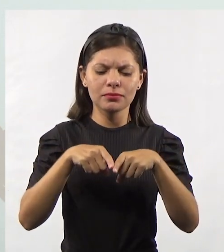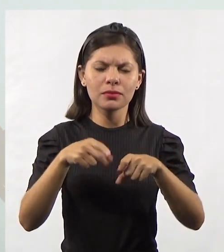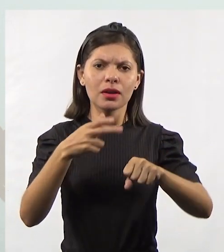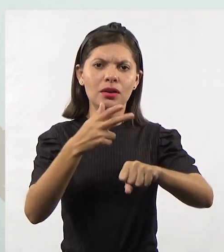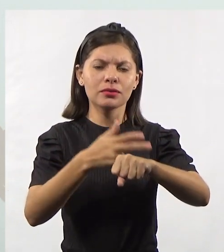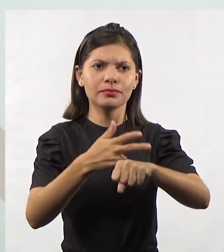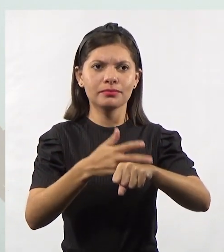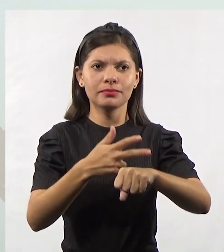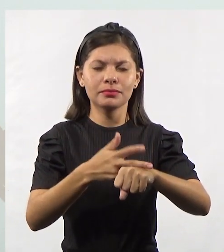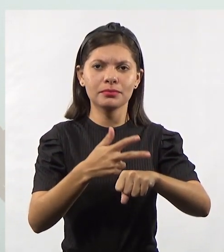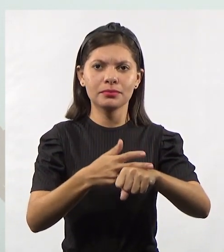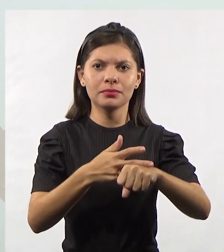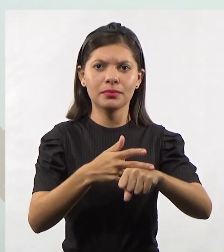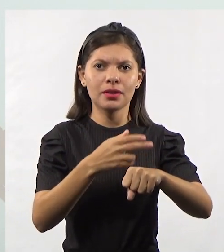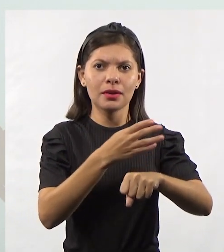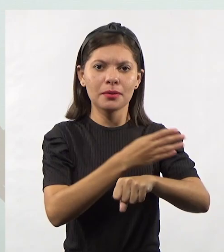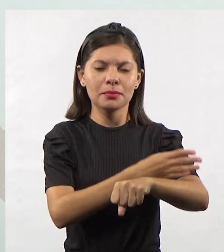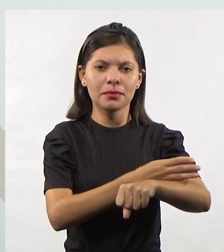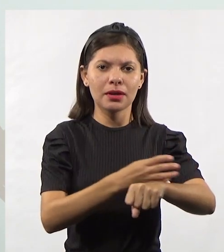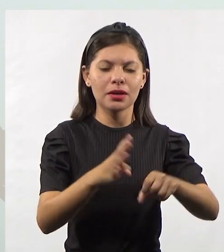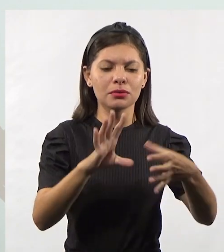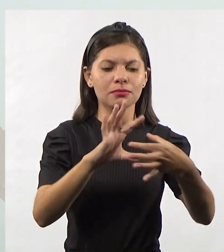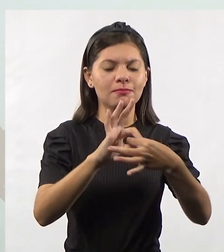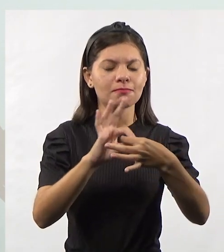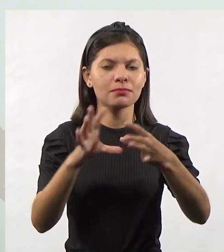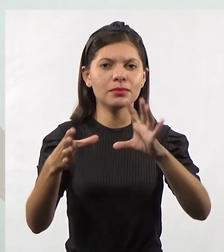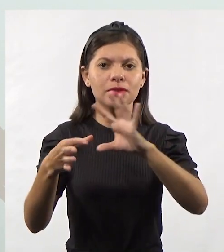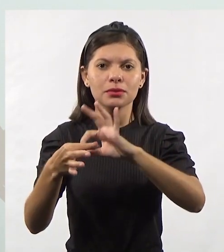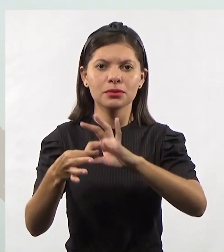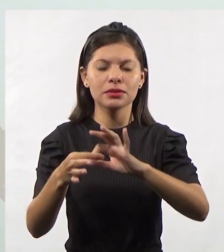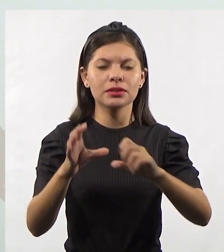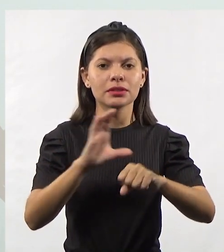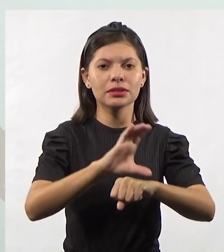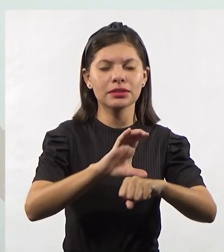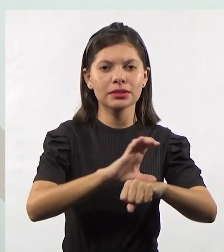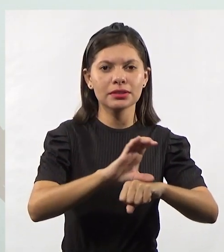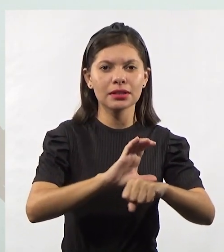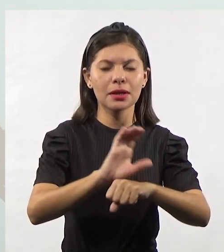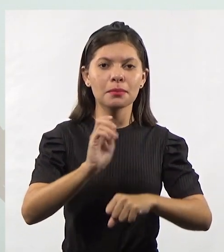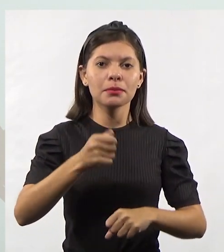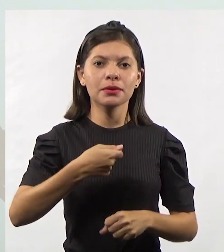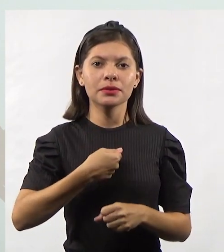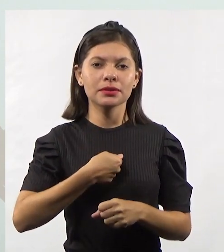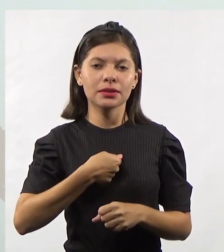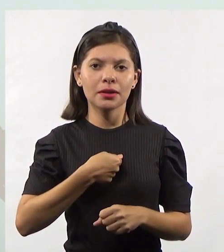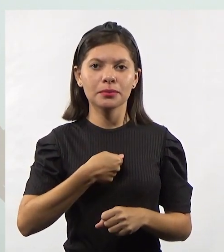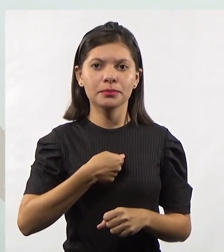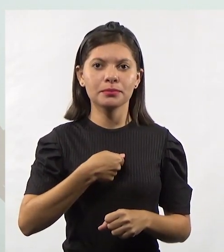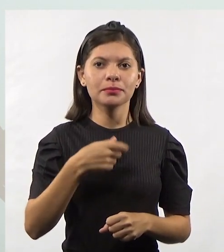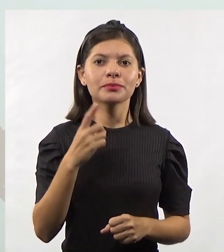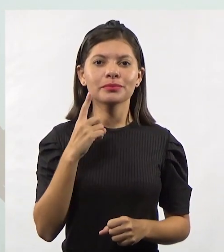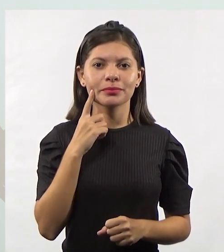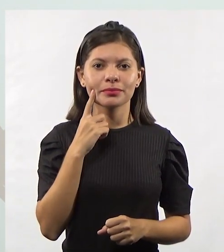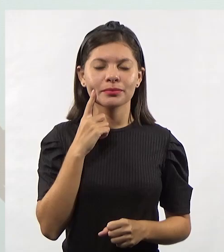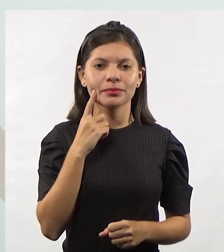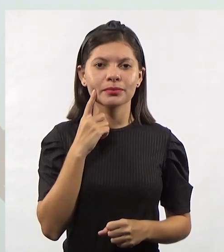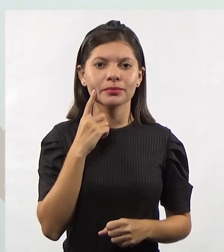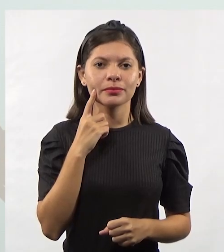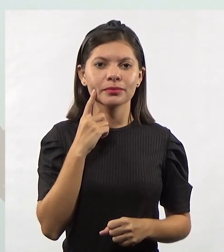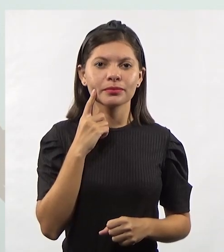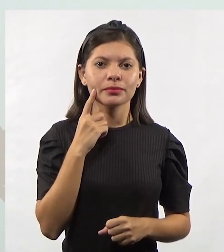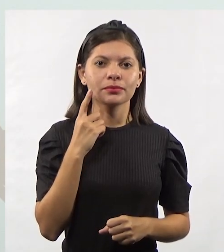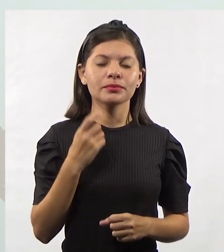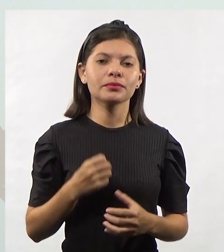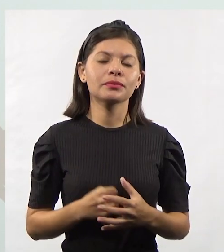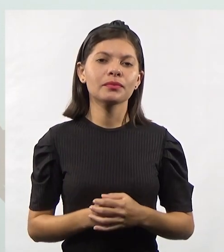estúdios com o fundo branco e conectores cinza e o meu sinal para comunidade libras é